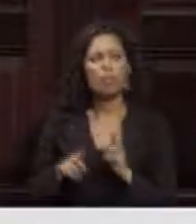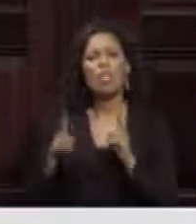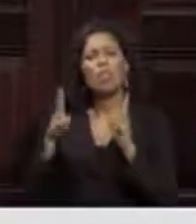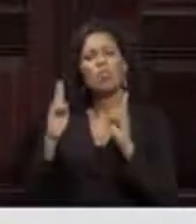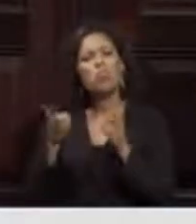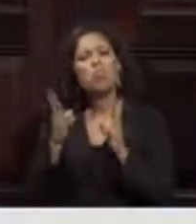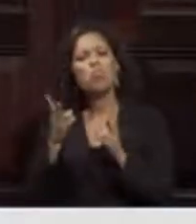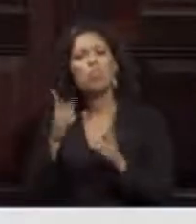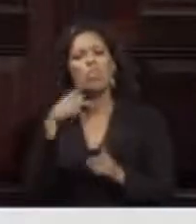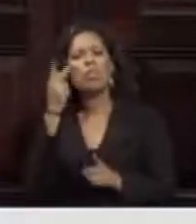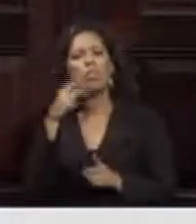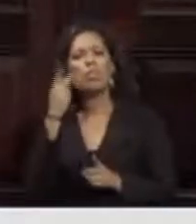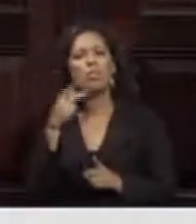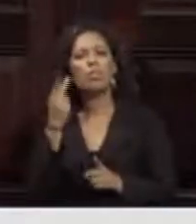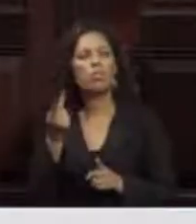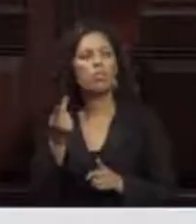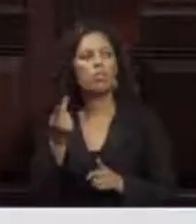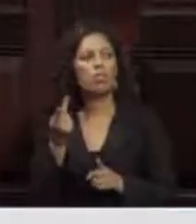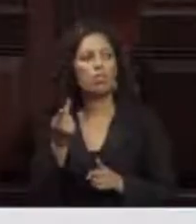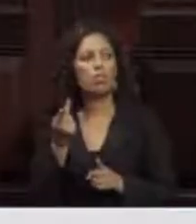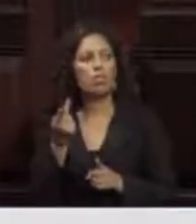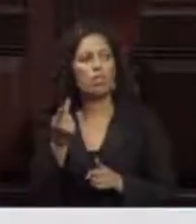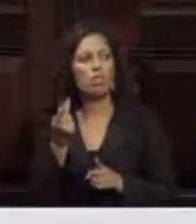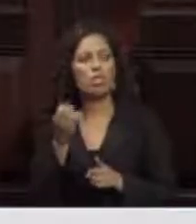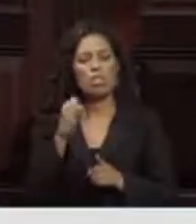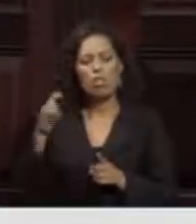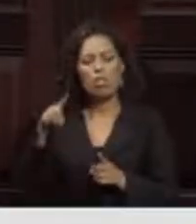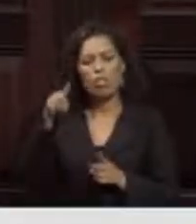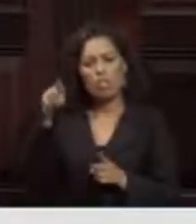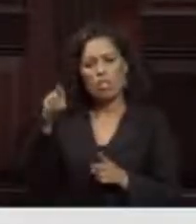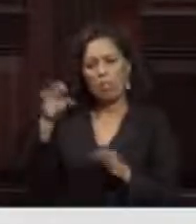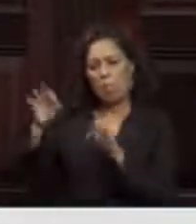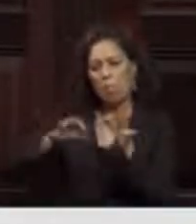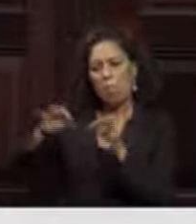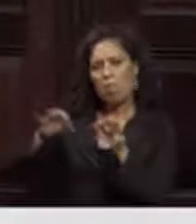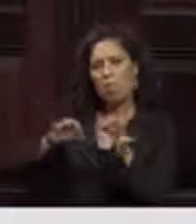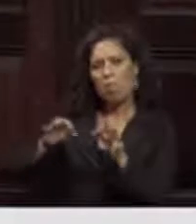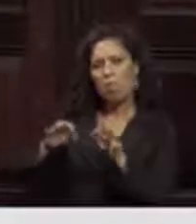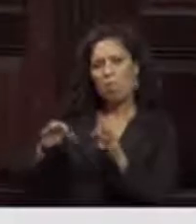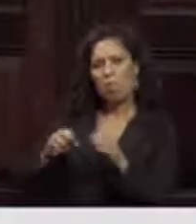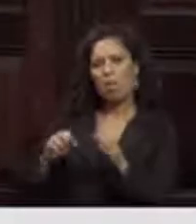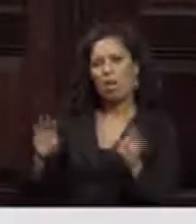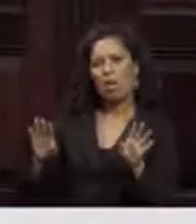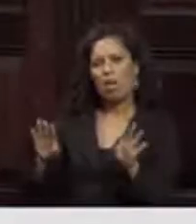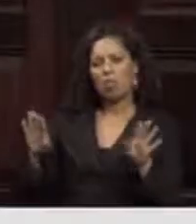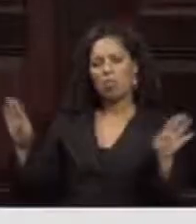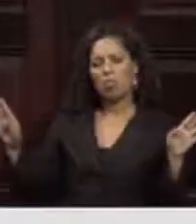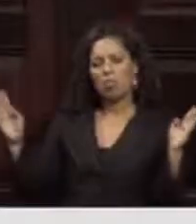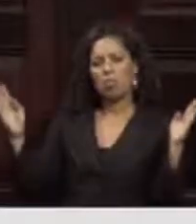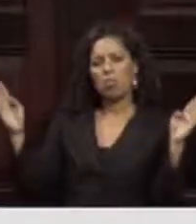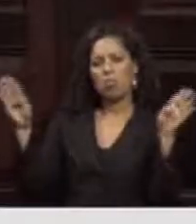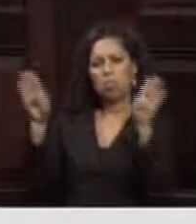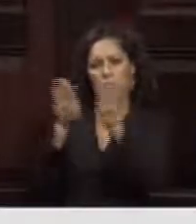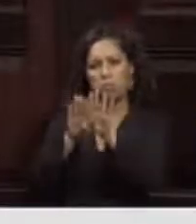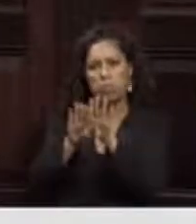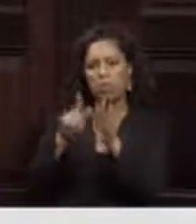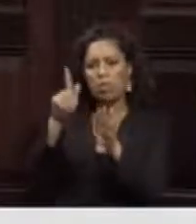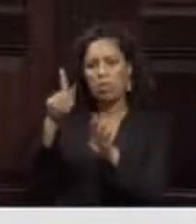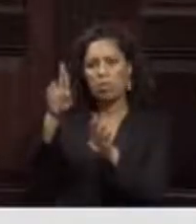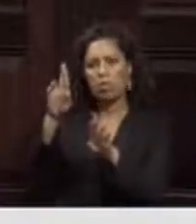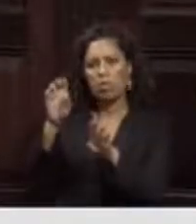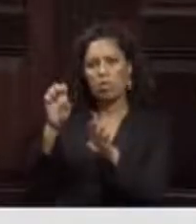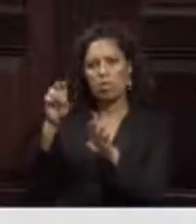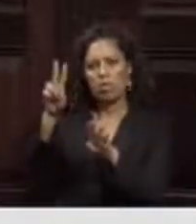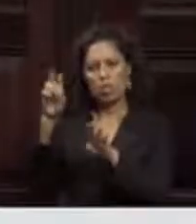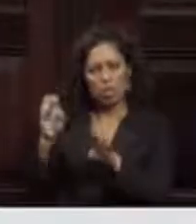o seguinte: quando você faz uma greve e vai para a porta da empresa pedir aos